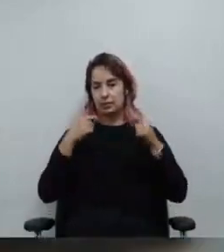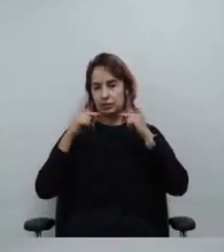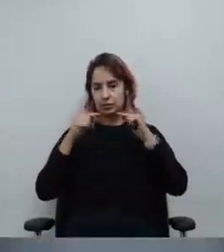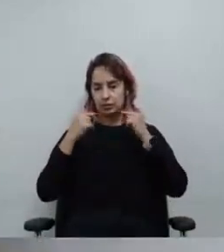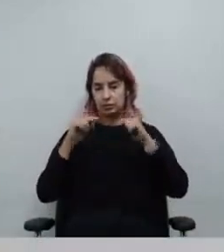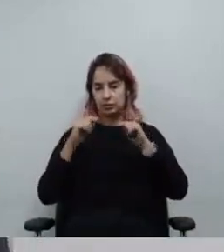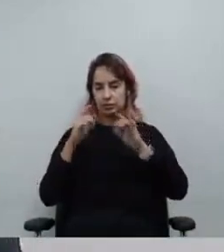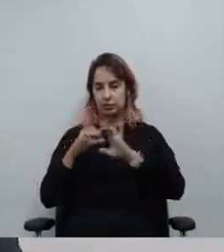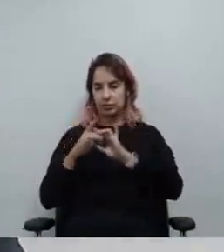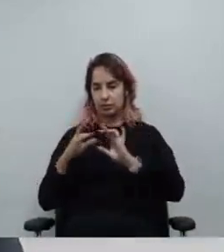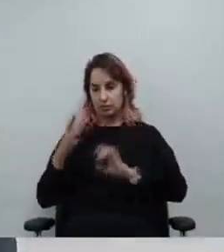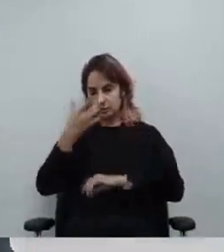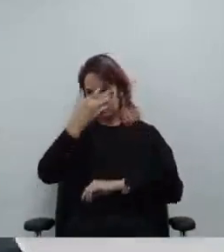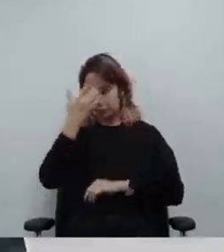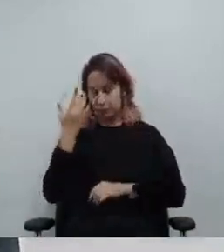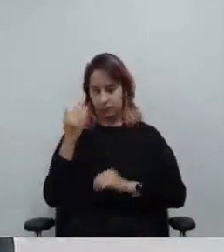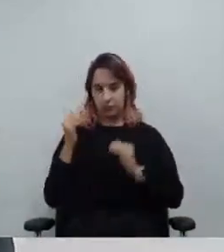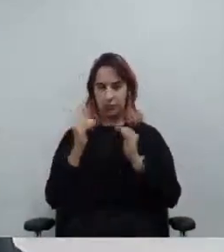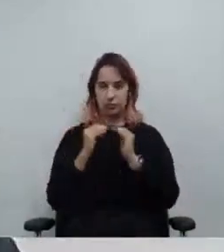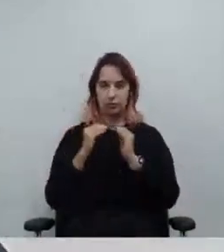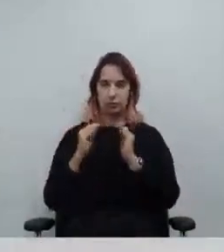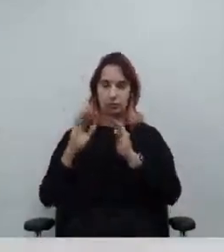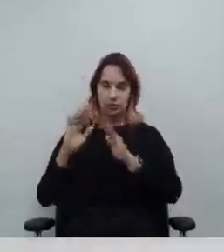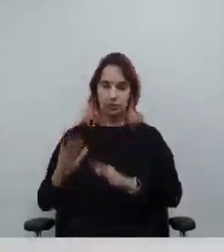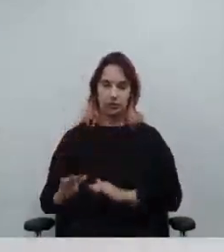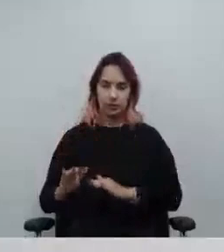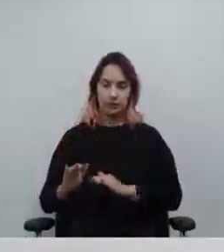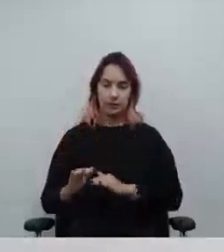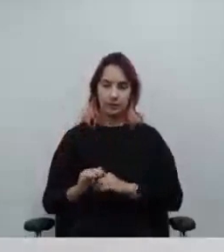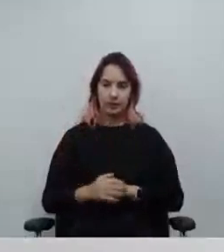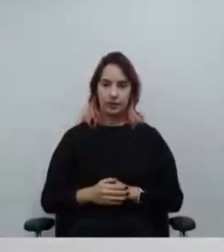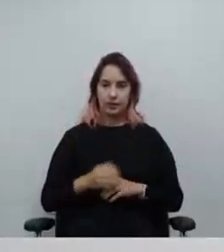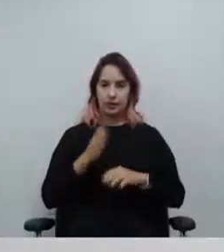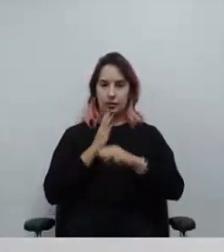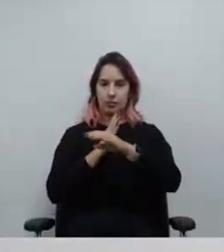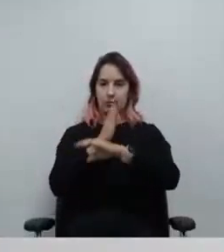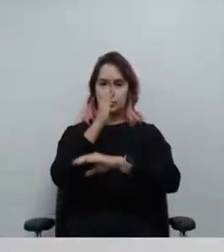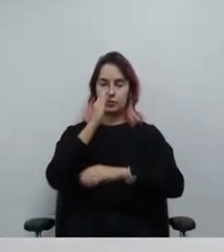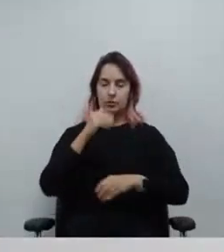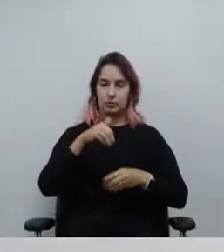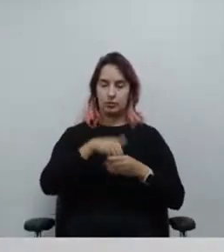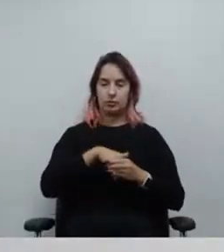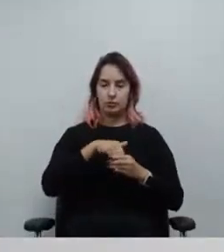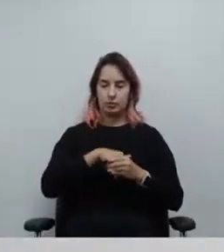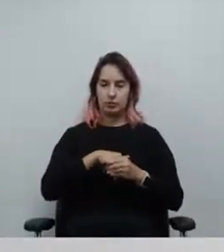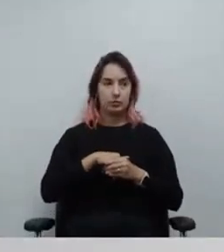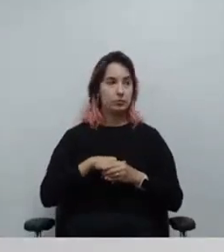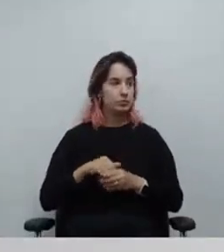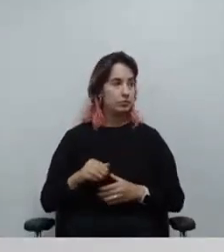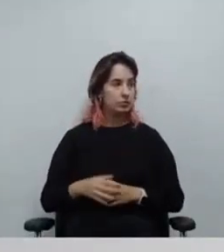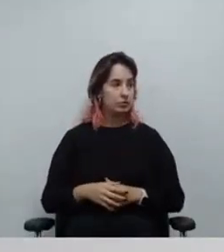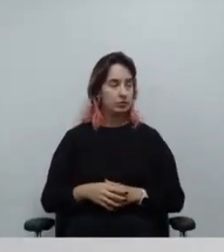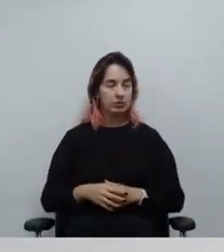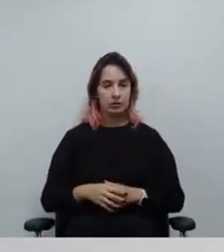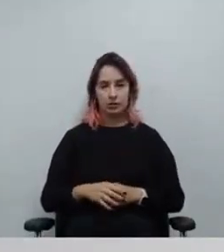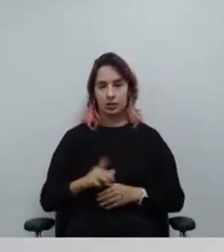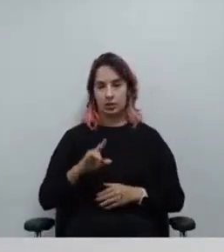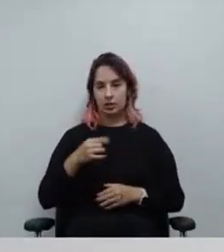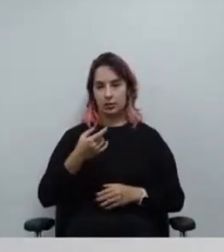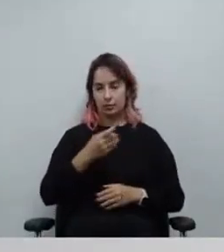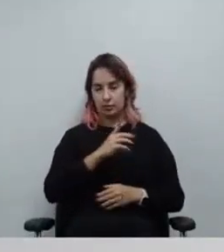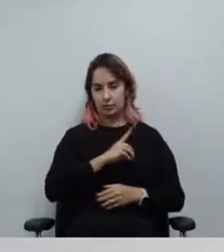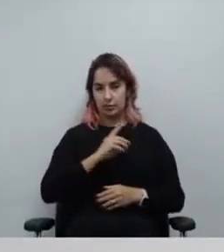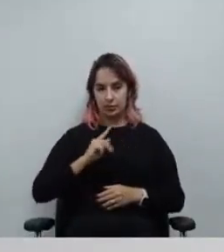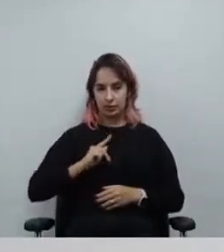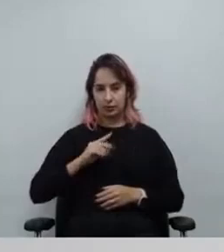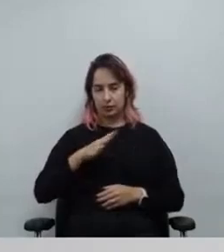em deliberação, aqueles que concordam com o voto do conselheiro relator permaneçam como estão, aprovado nos termos do voto do conselheiro relator e os autos seguem para a Defensoria Pública Geral